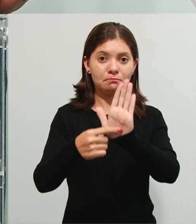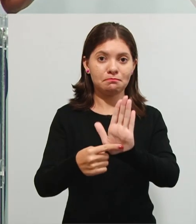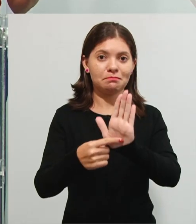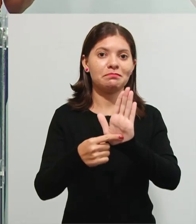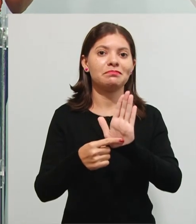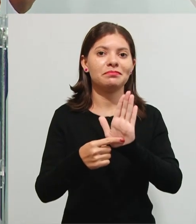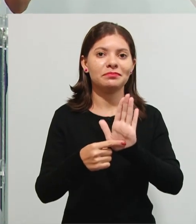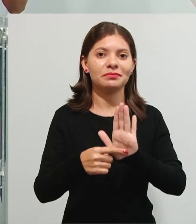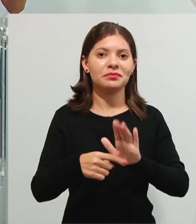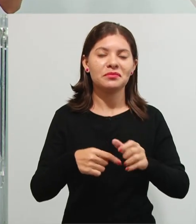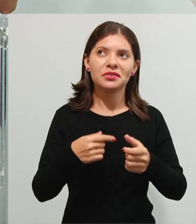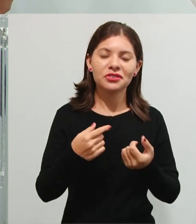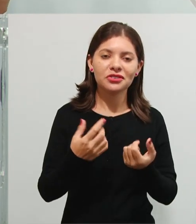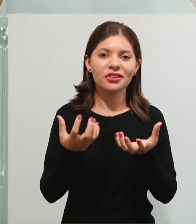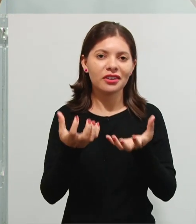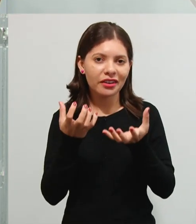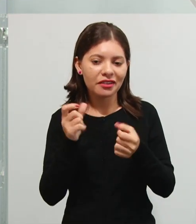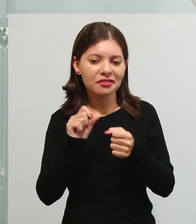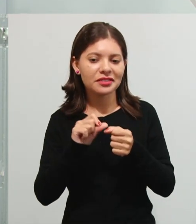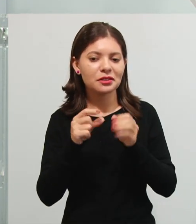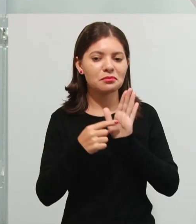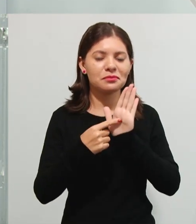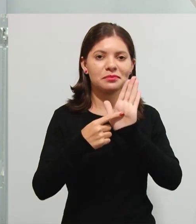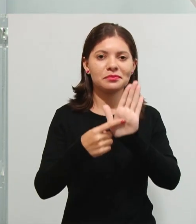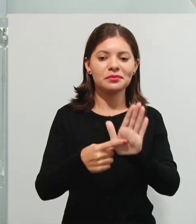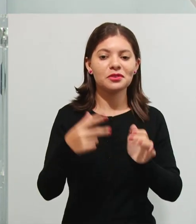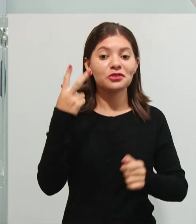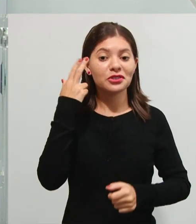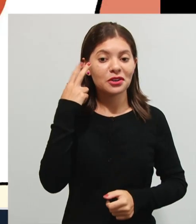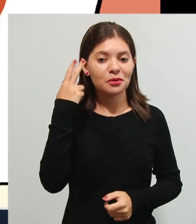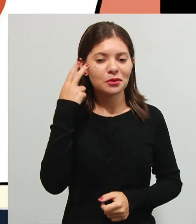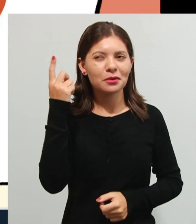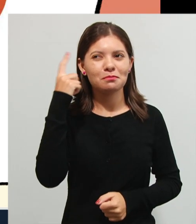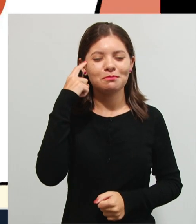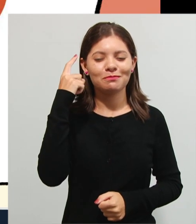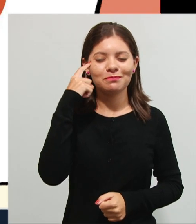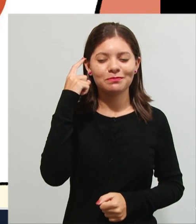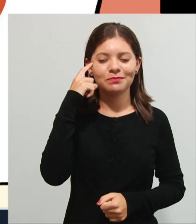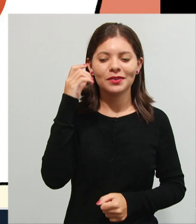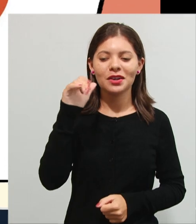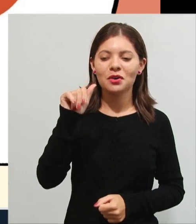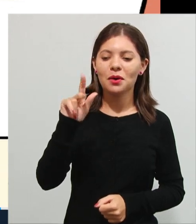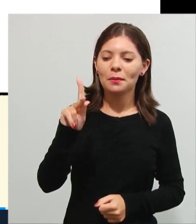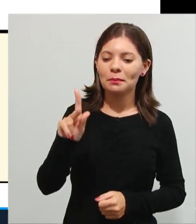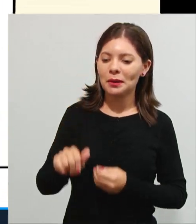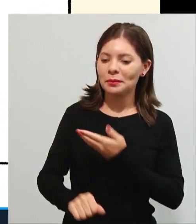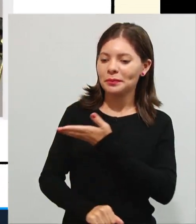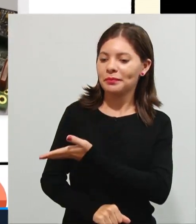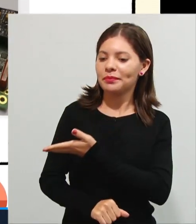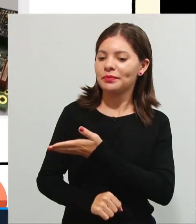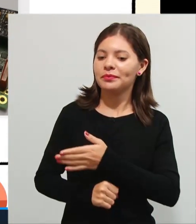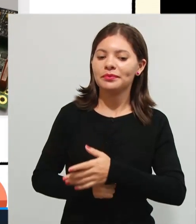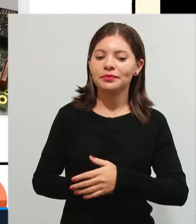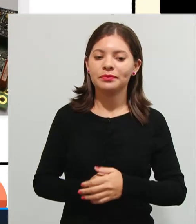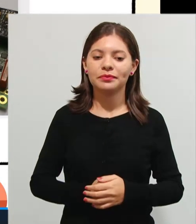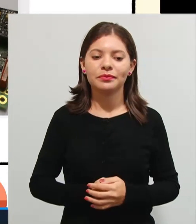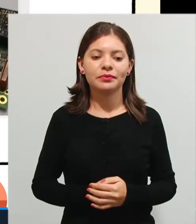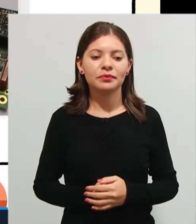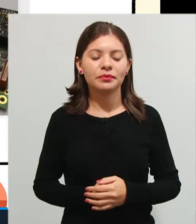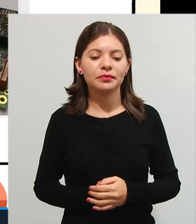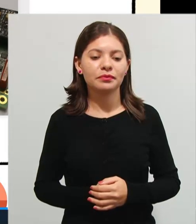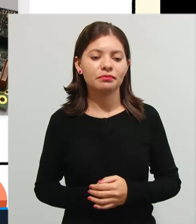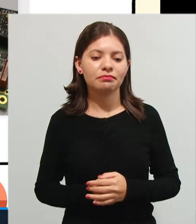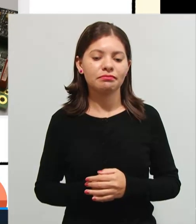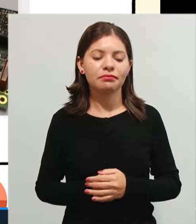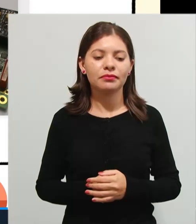fazer uma apresentação, geralmente a gente pensa logo em fazer isso a partir do PowerPoint. Ele é intuitivo, né?